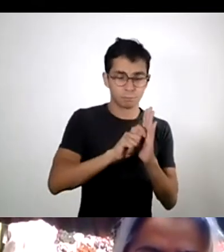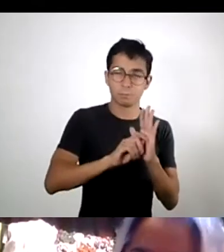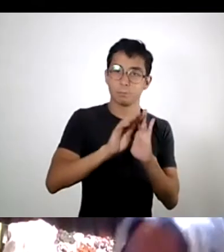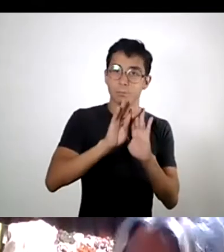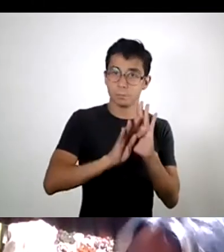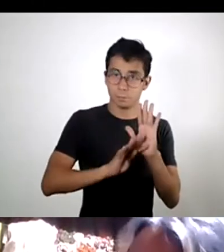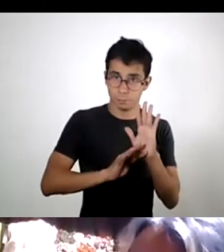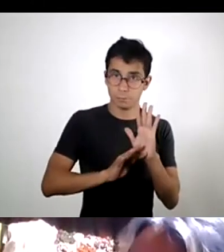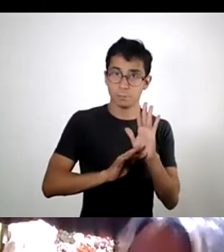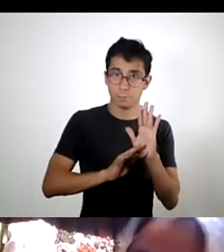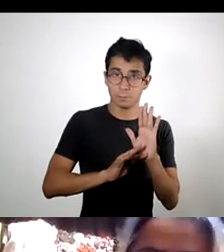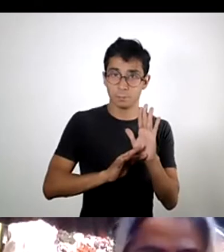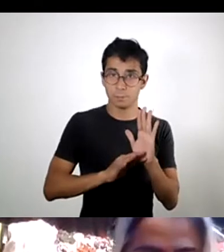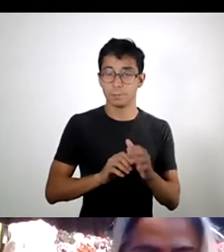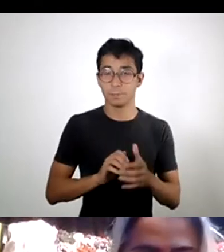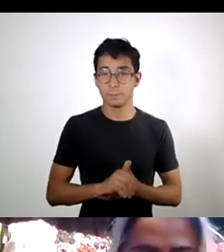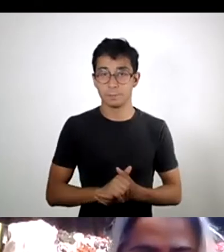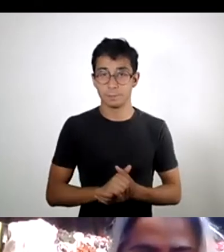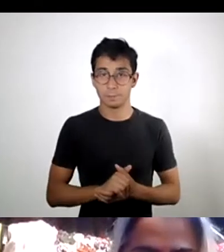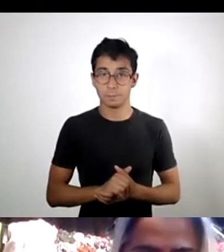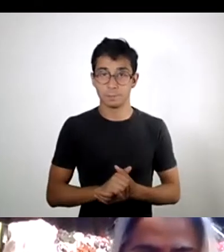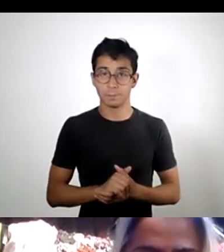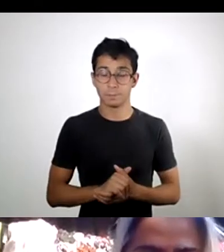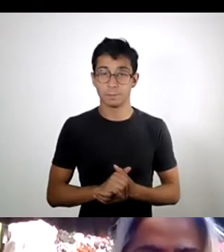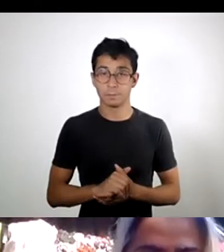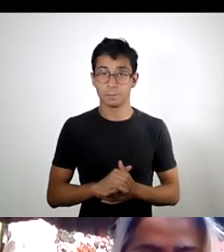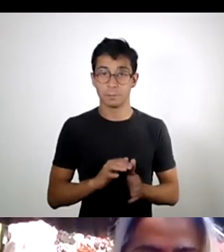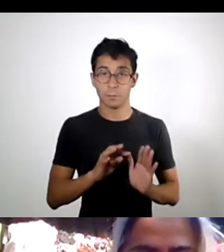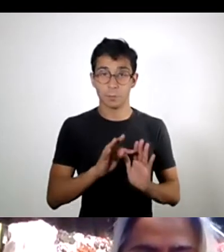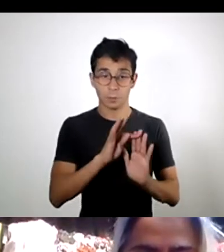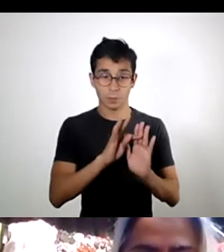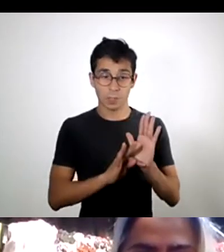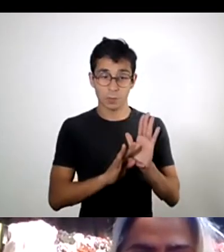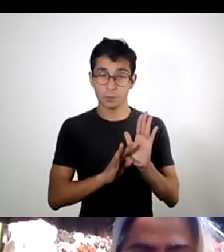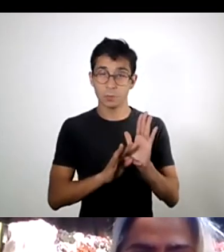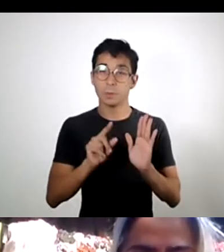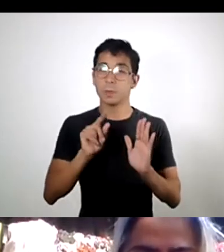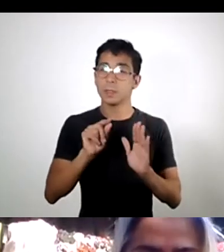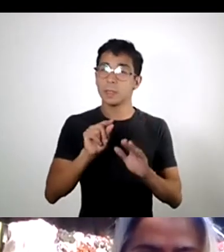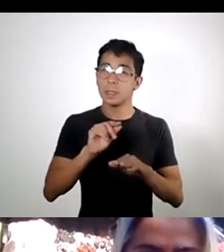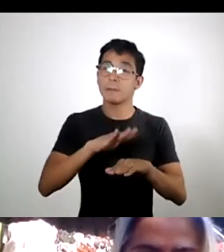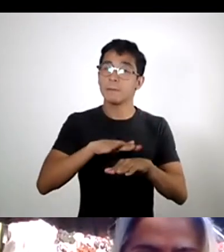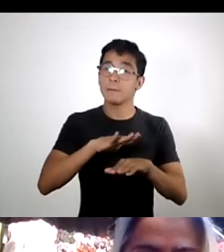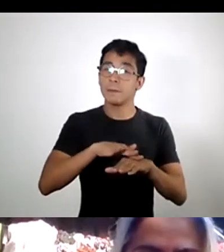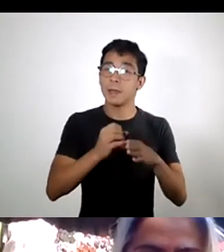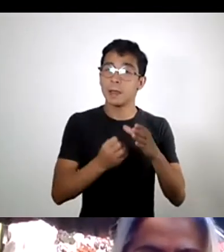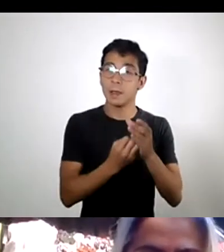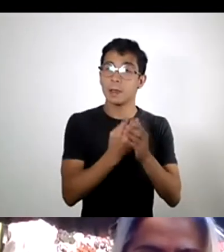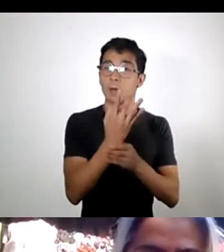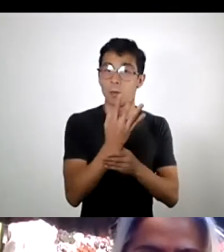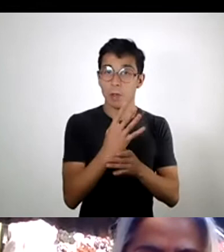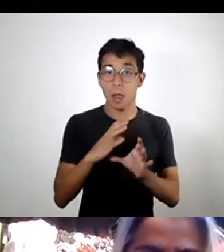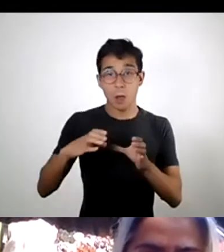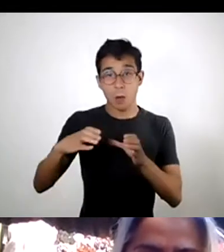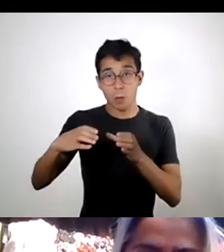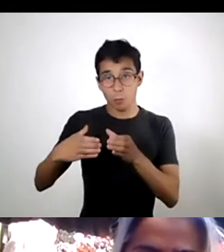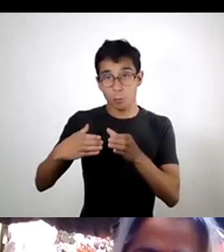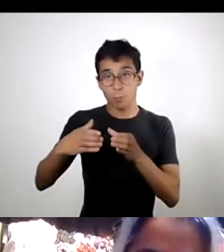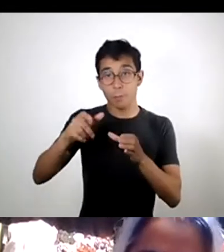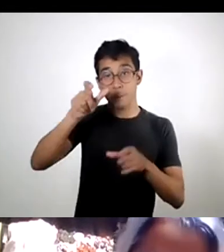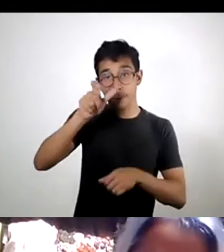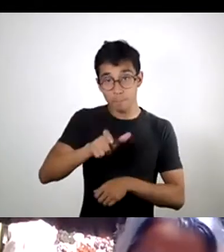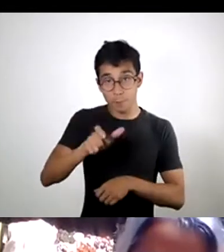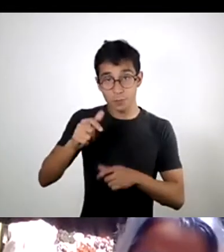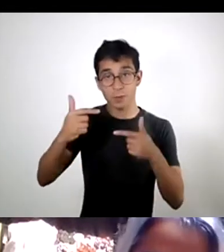a escrita, ela vem do grupo de trabalho da roça, que são agricultores